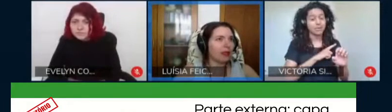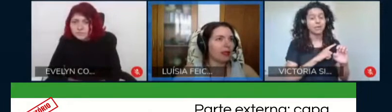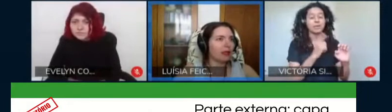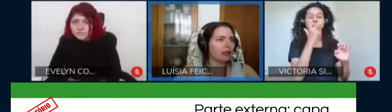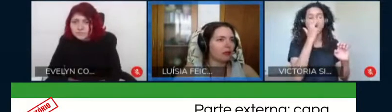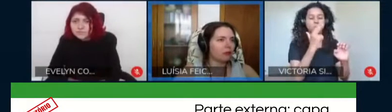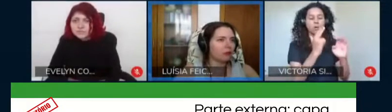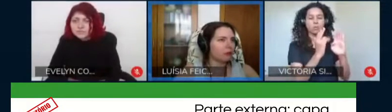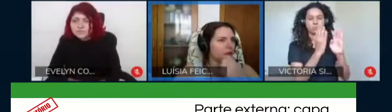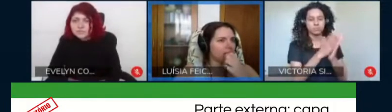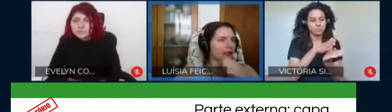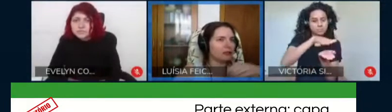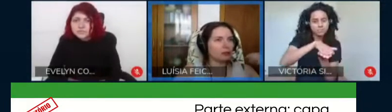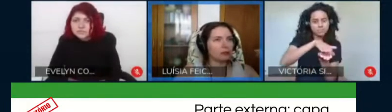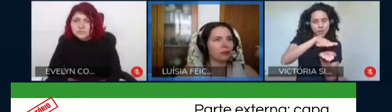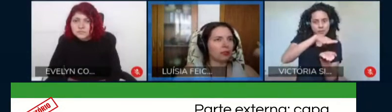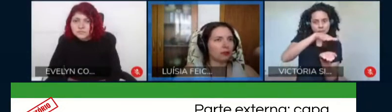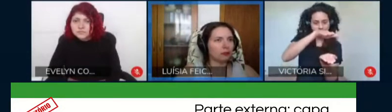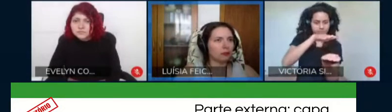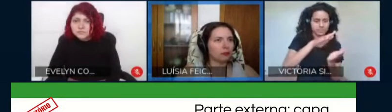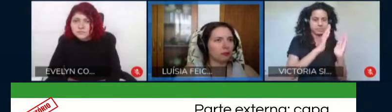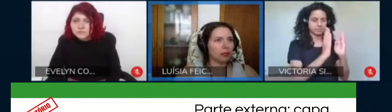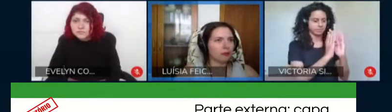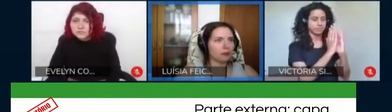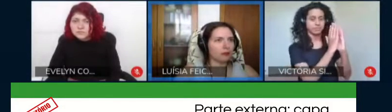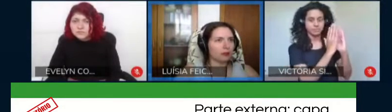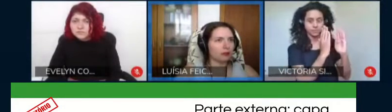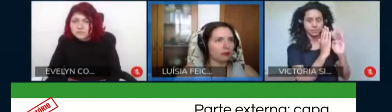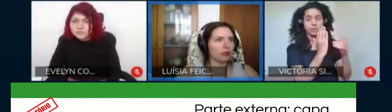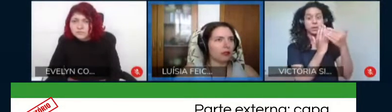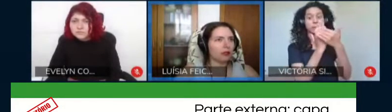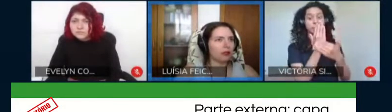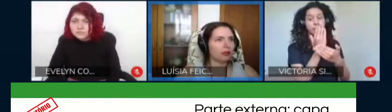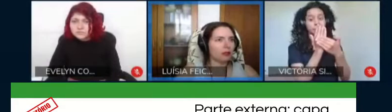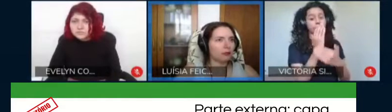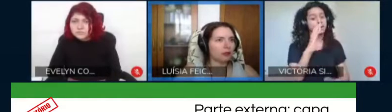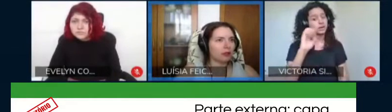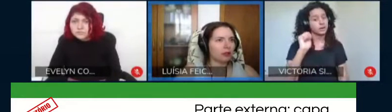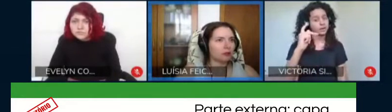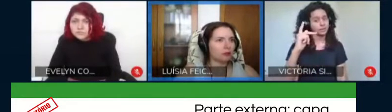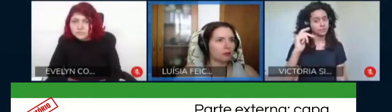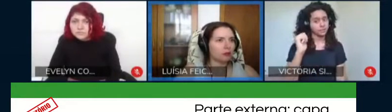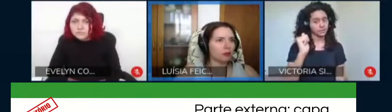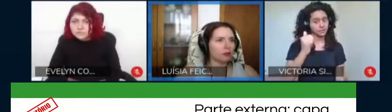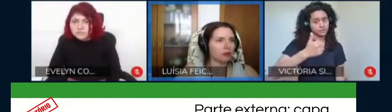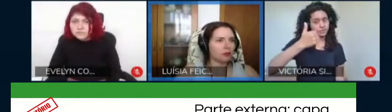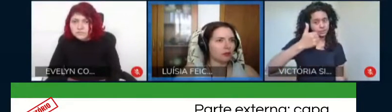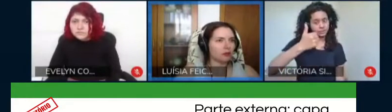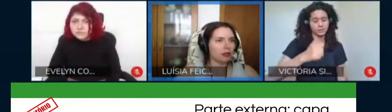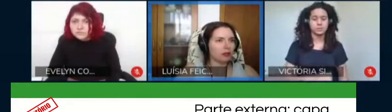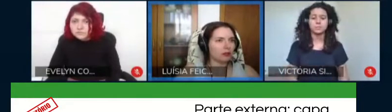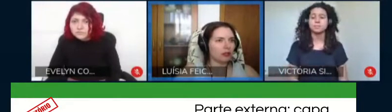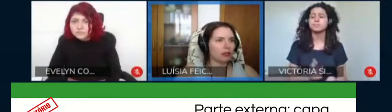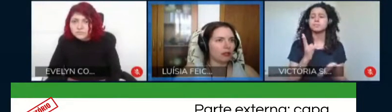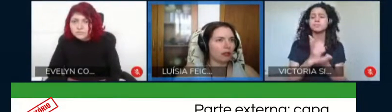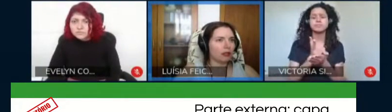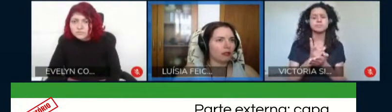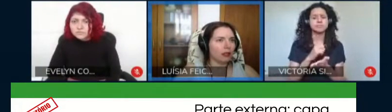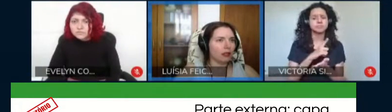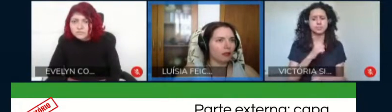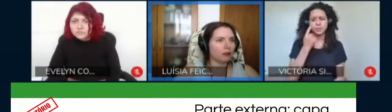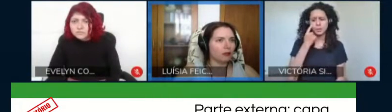capa. E um detalhe sobre, recapitulando, né, sempre no canto inferior direito